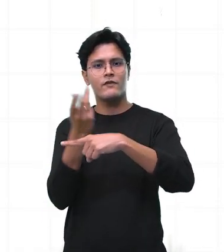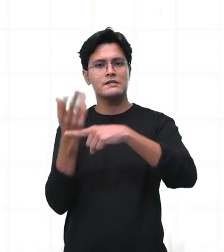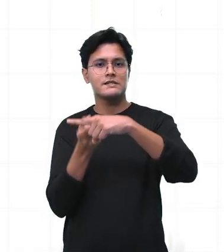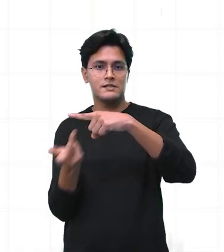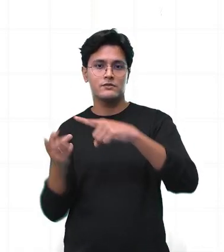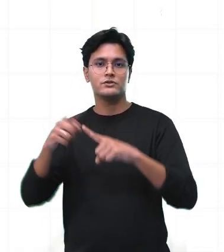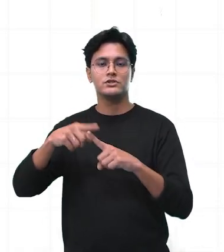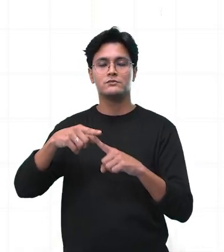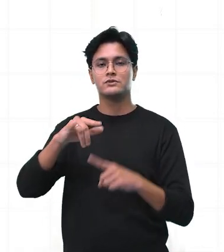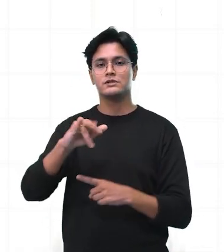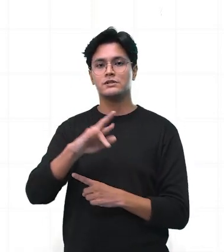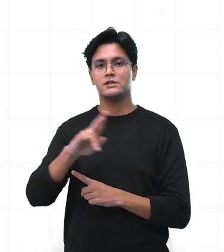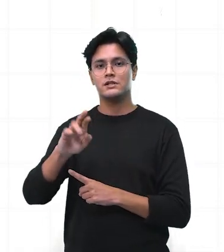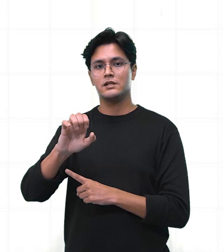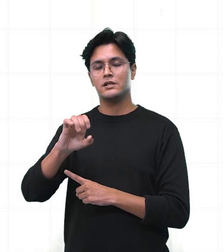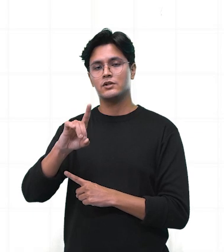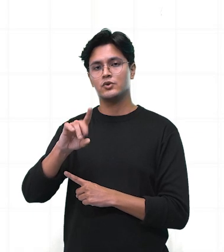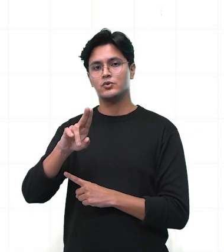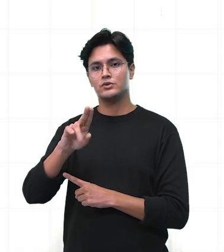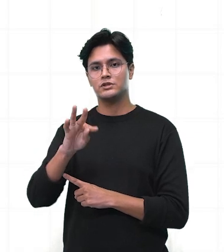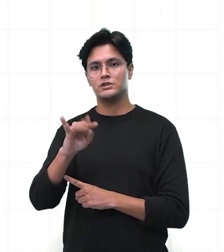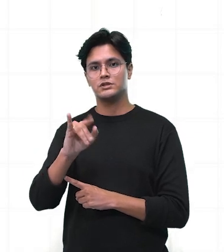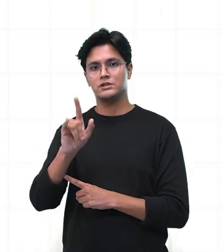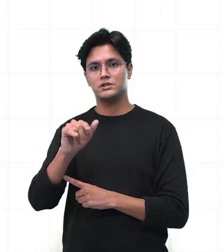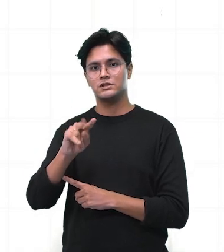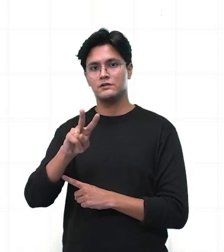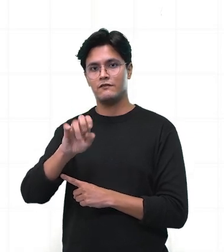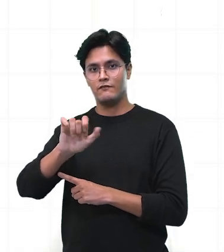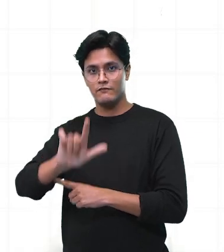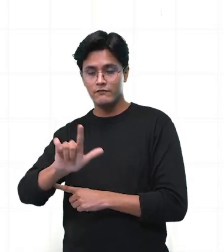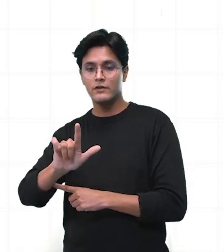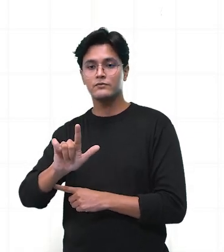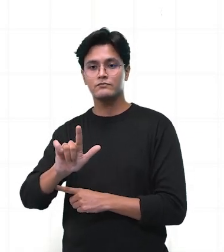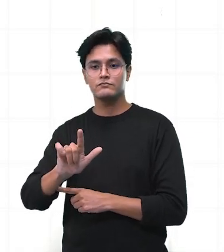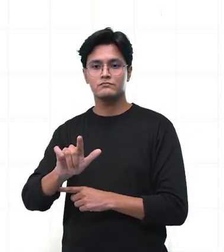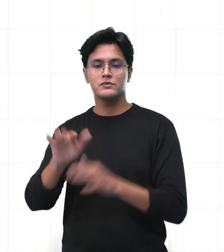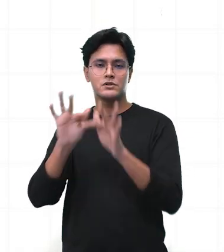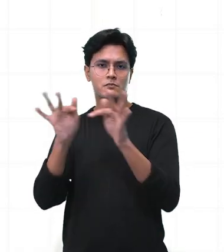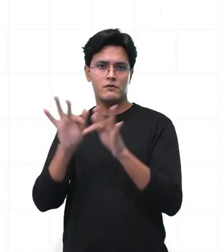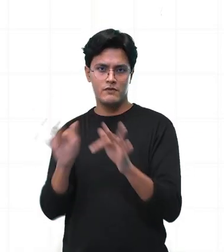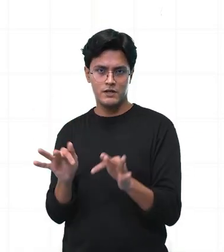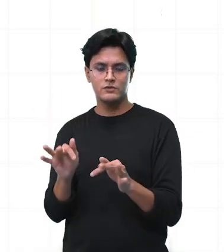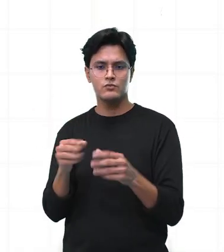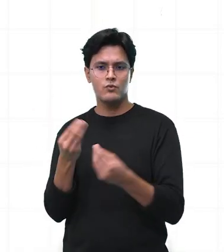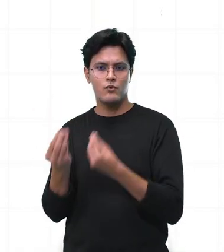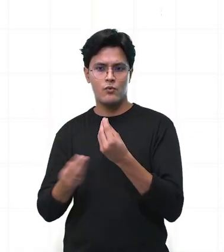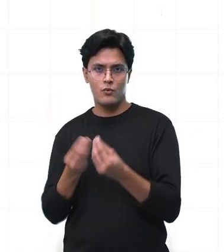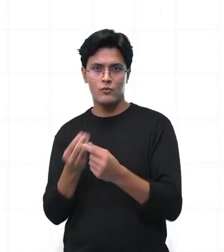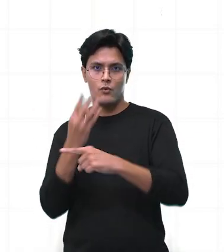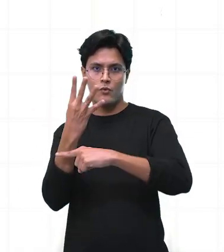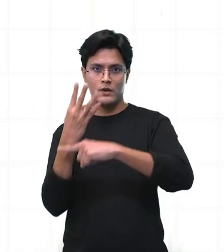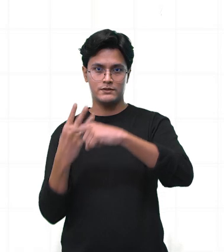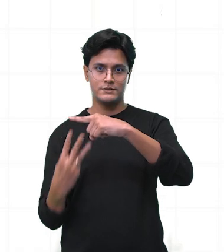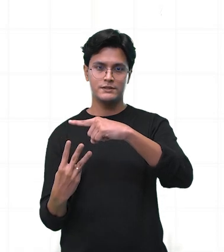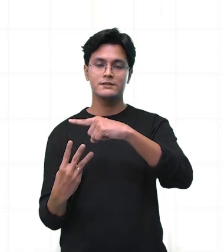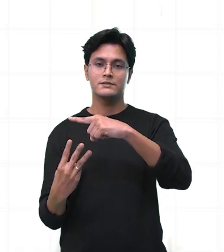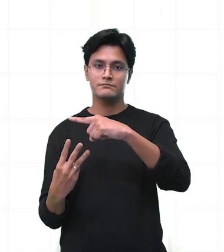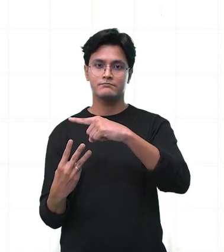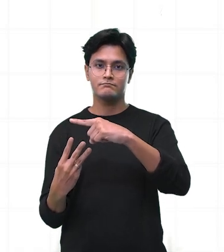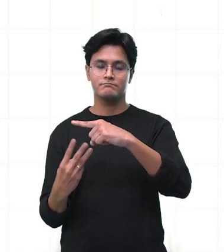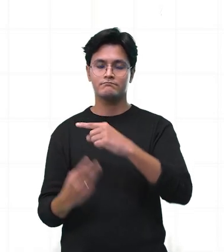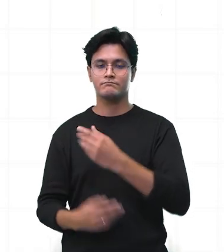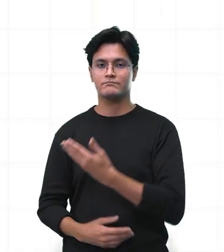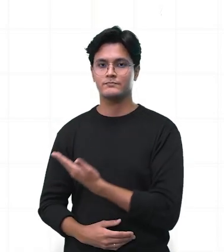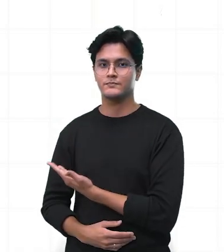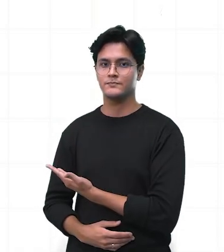posso melhorar aqui. 8 dividido por 2 é 4 e 6 dividido por 2 é 3. Então, simplificando, nós chegamos,